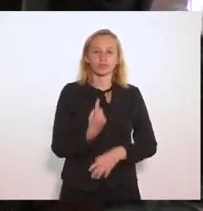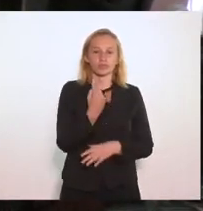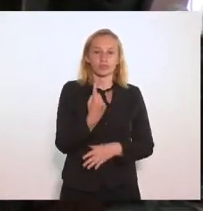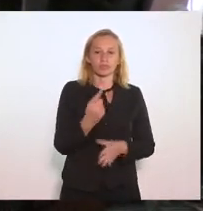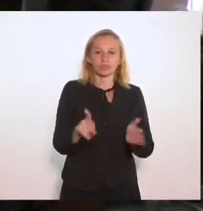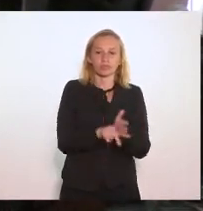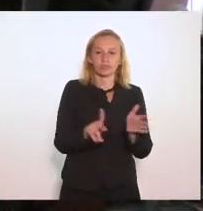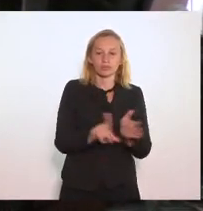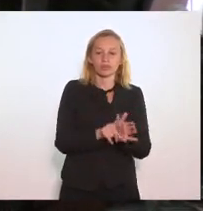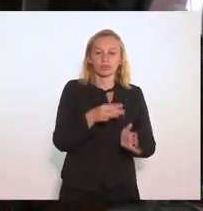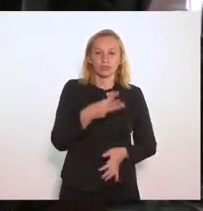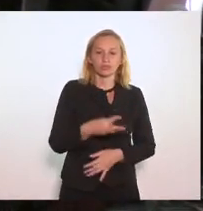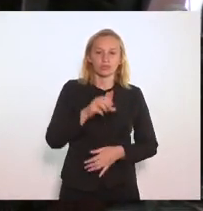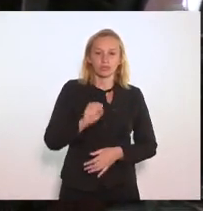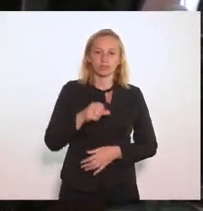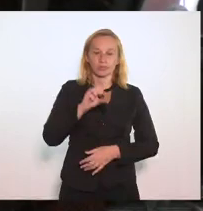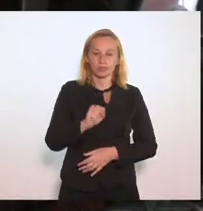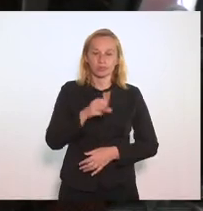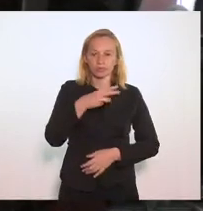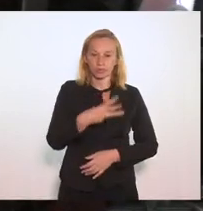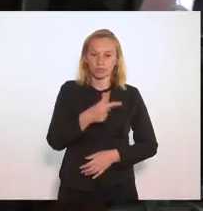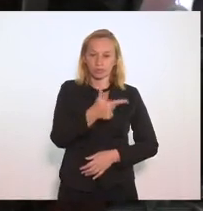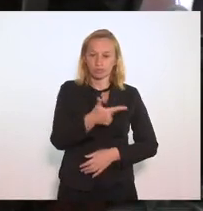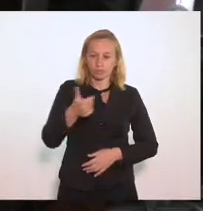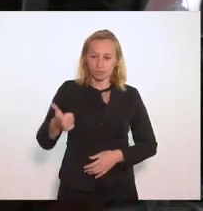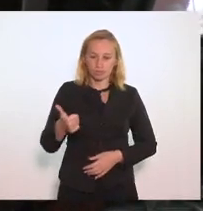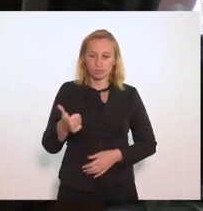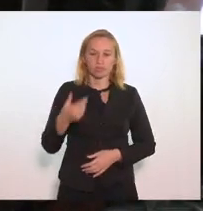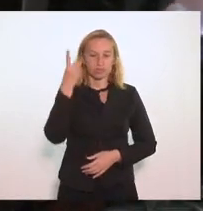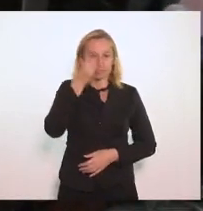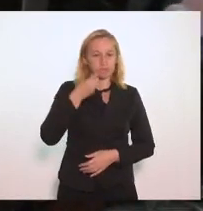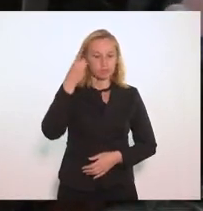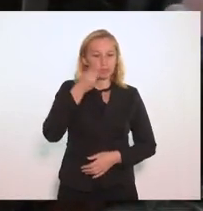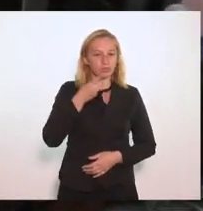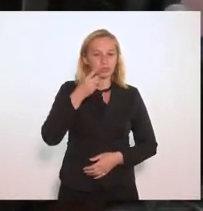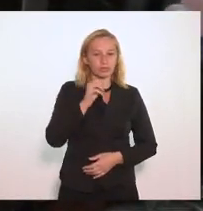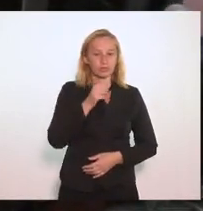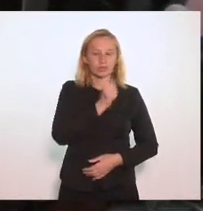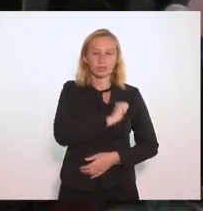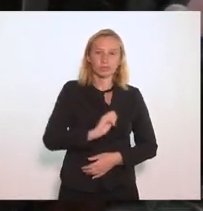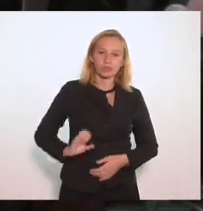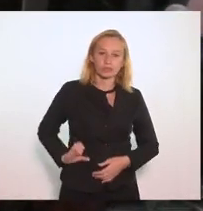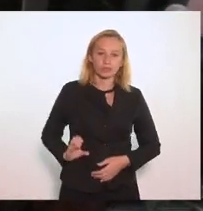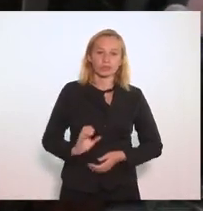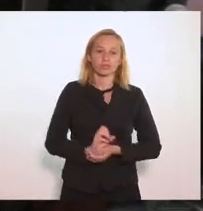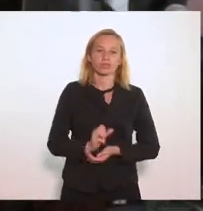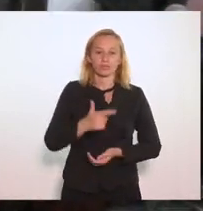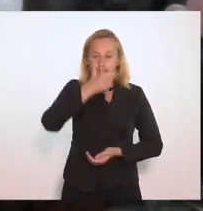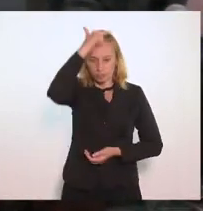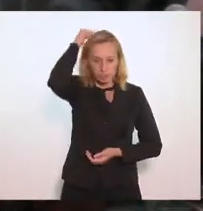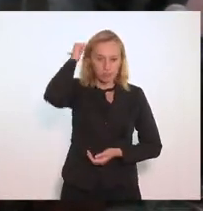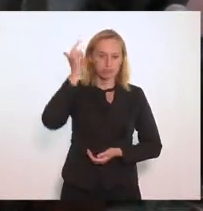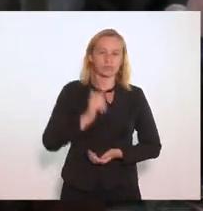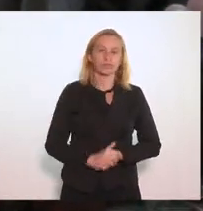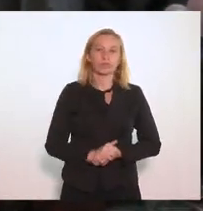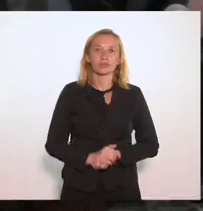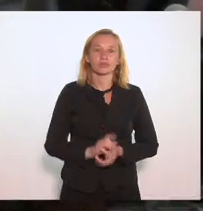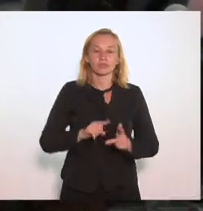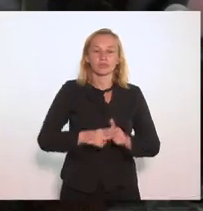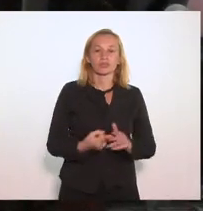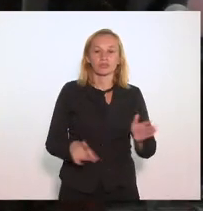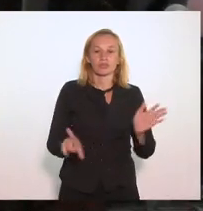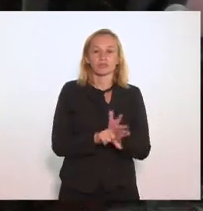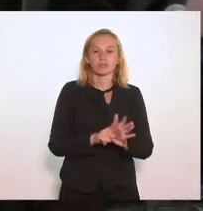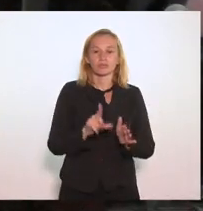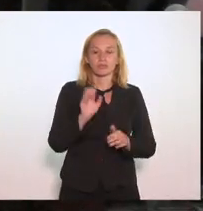projeto de lei 3883 de 21 de autoria dos deputados André Siciliano e Luiz Paulo que altera a lei